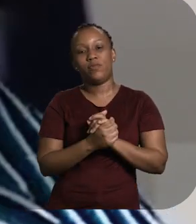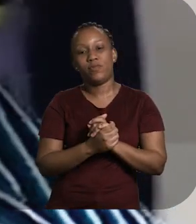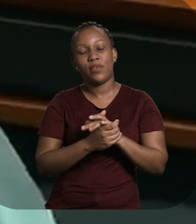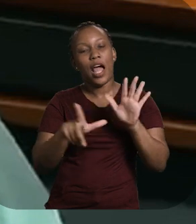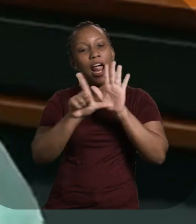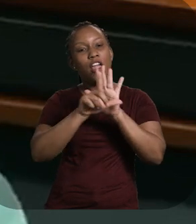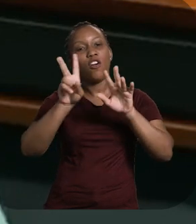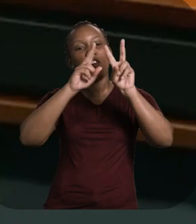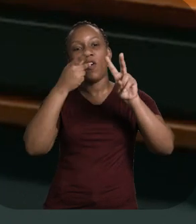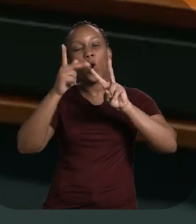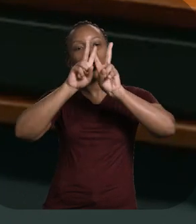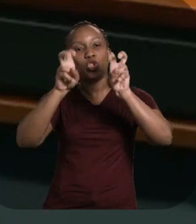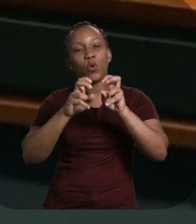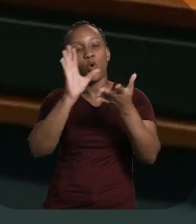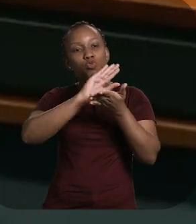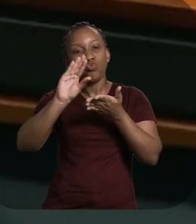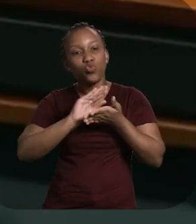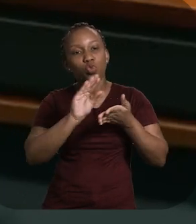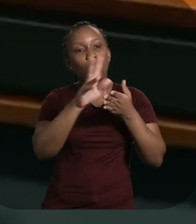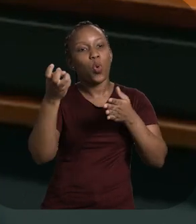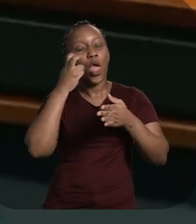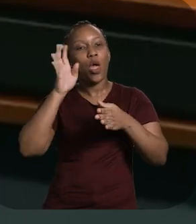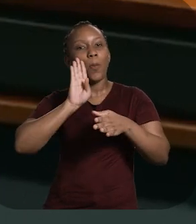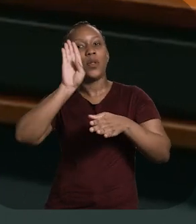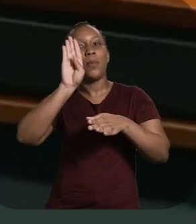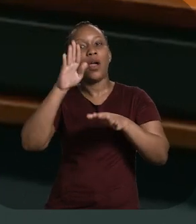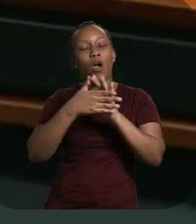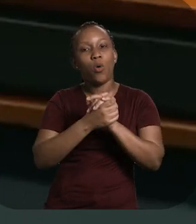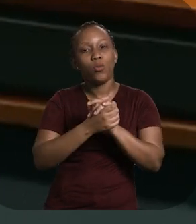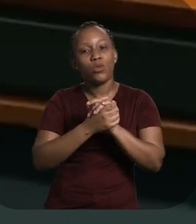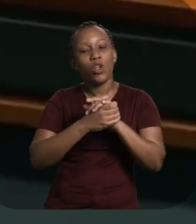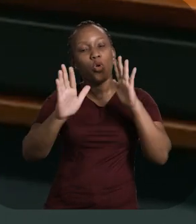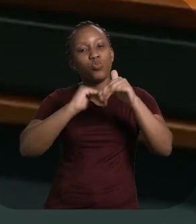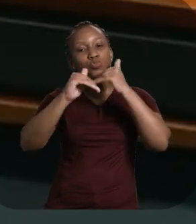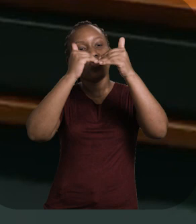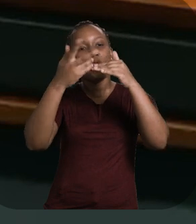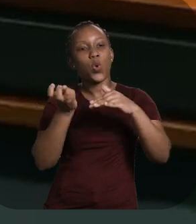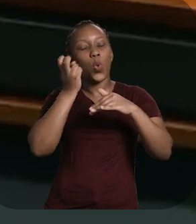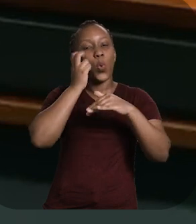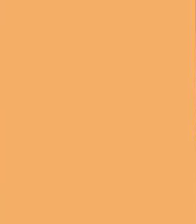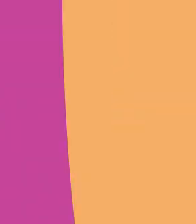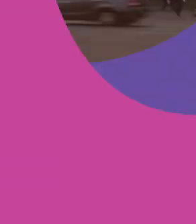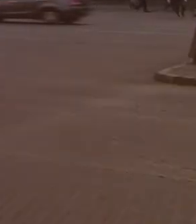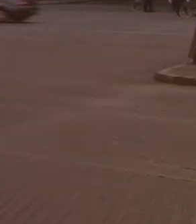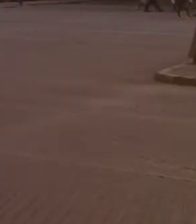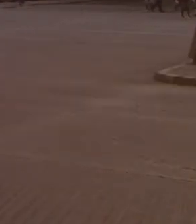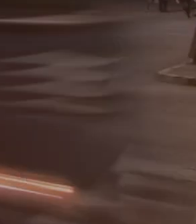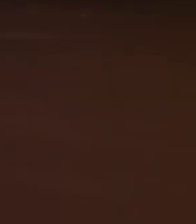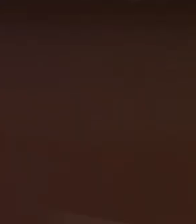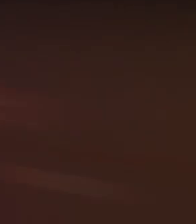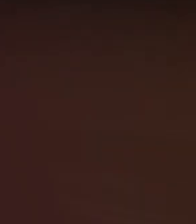nunca mais. E a lei trata do Fundo Nacional de Cultura, que deveria ser o principal mecanismo de desenvolvimento da cultura.